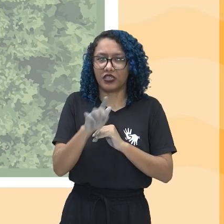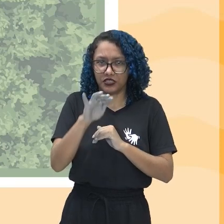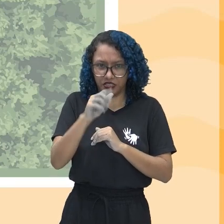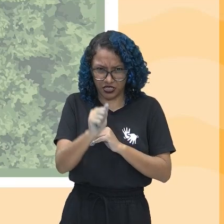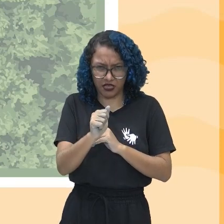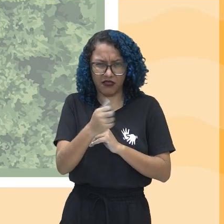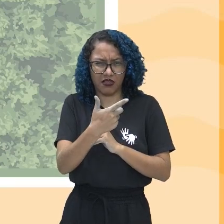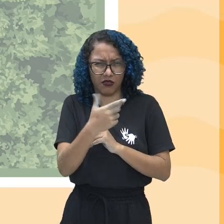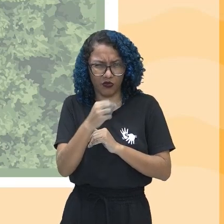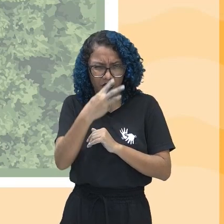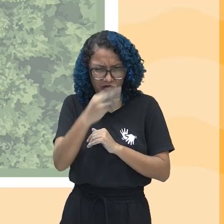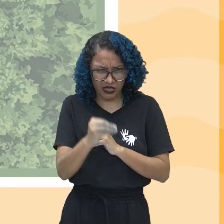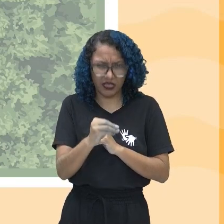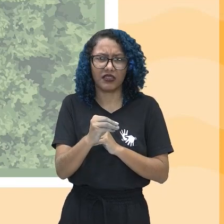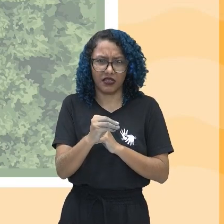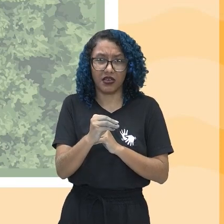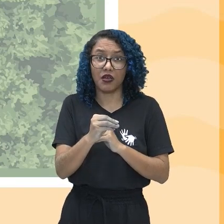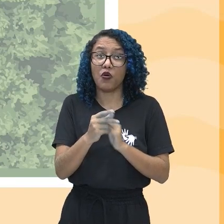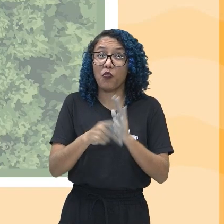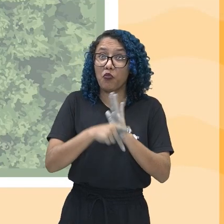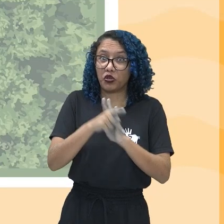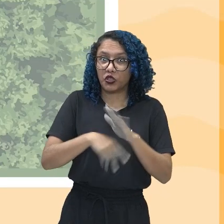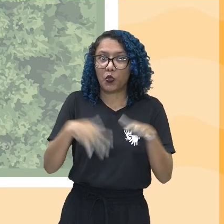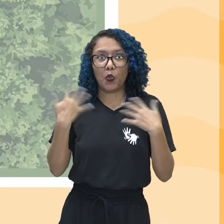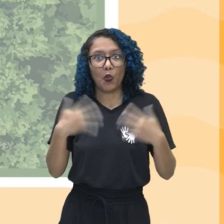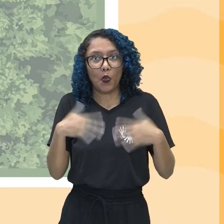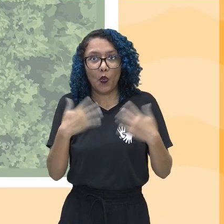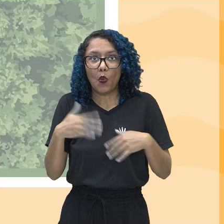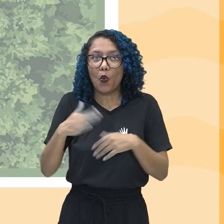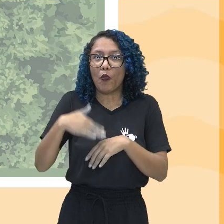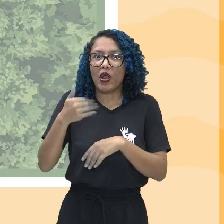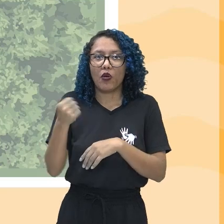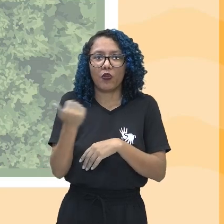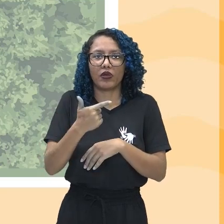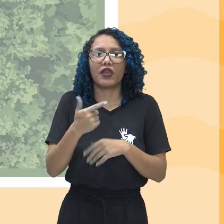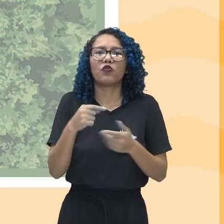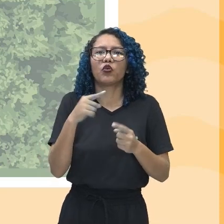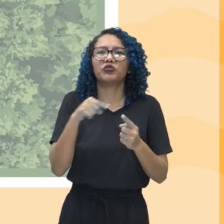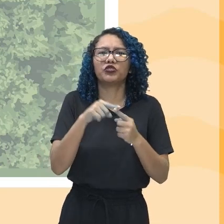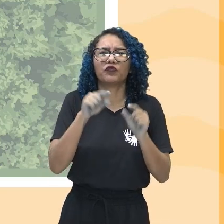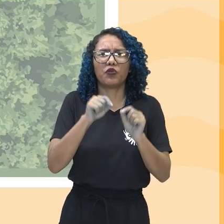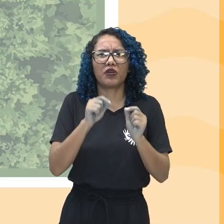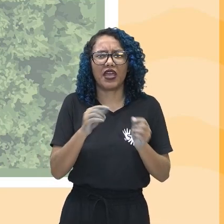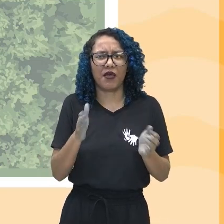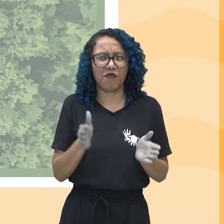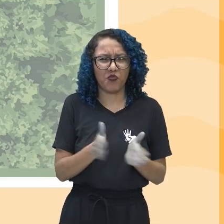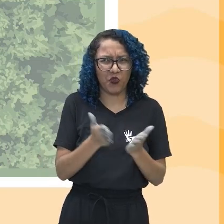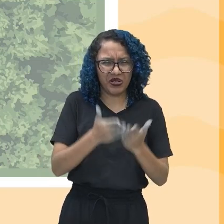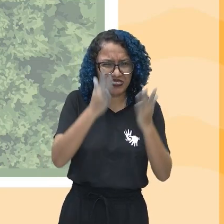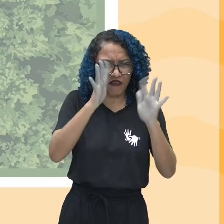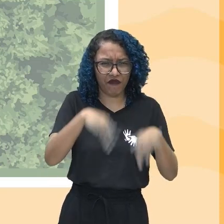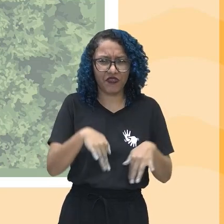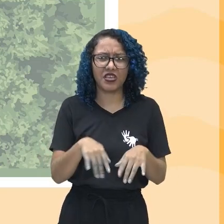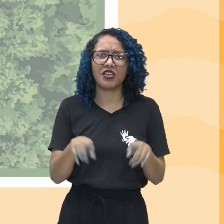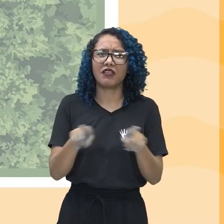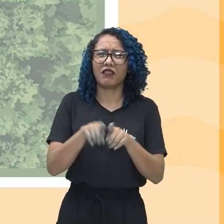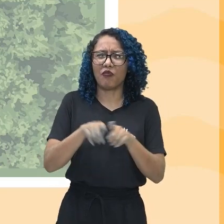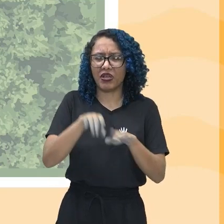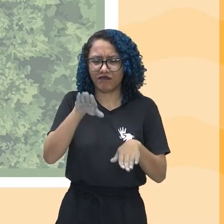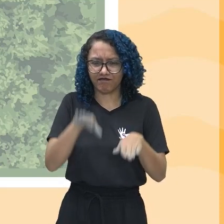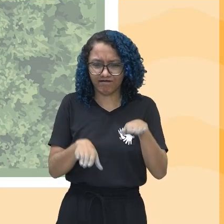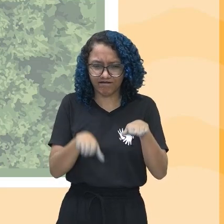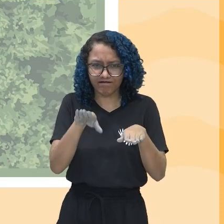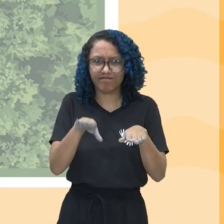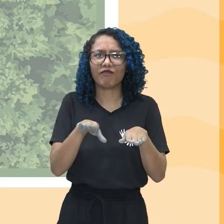que o anterior. O objetivo? Erradicar a pobreza extrema, combater a desigualdade e frear as mudanças